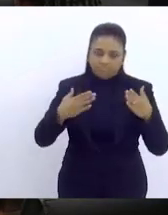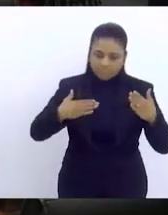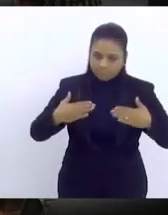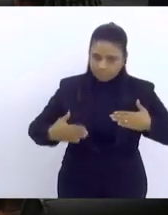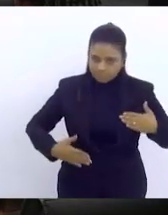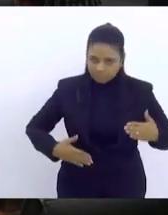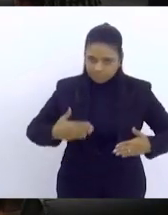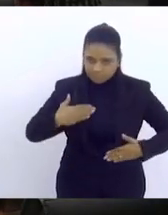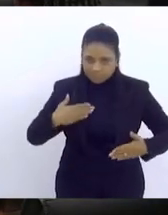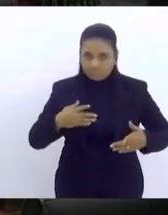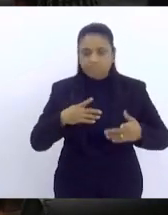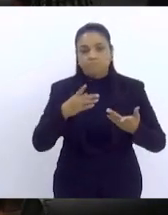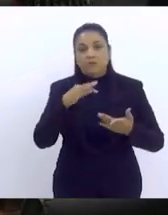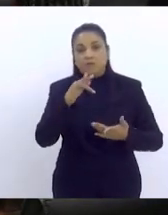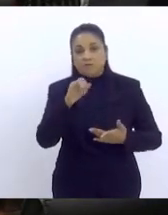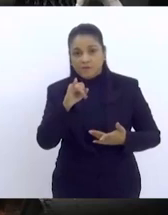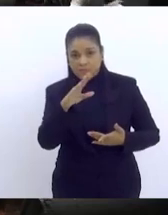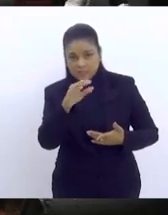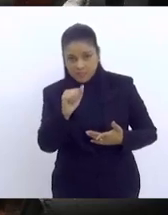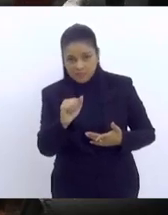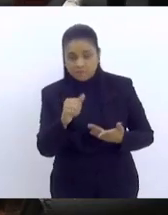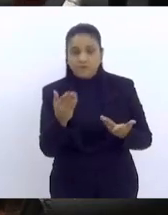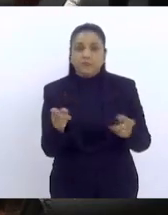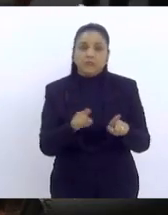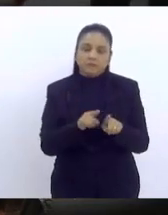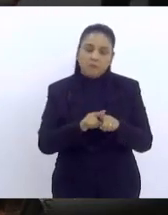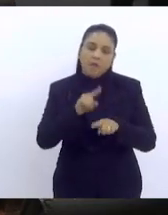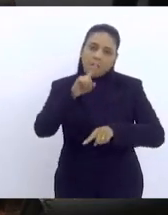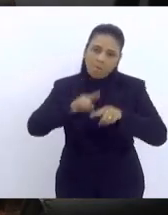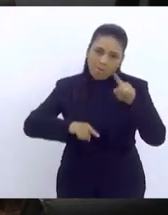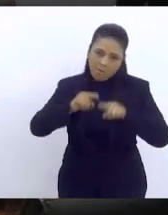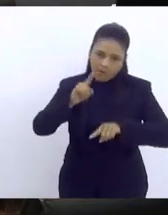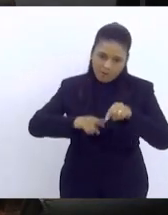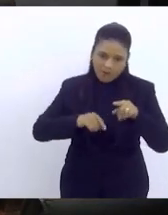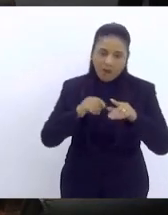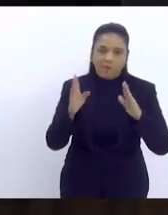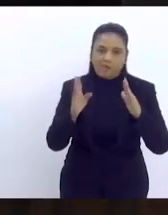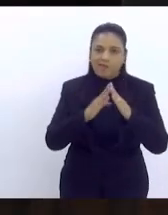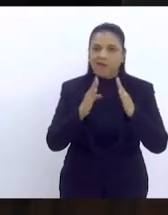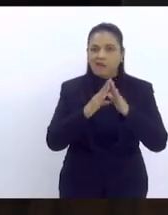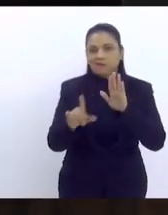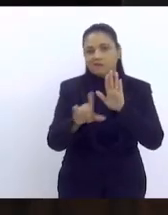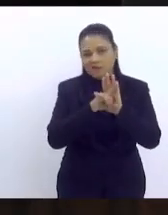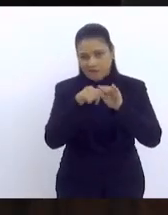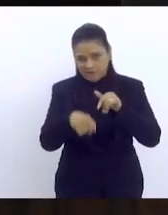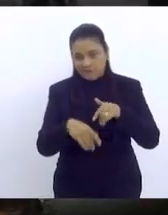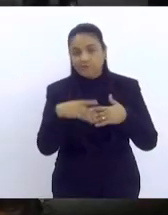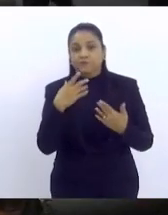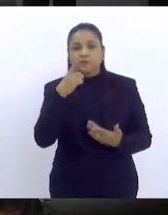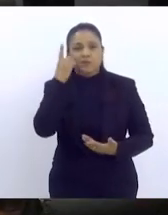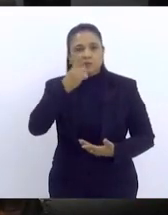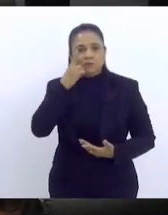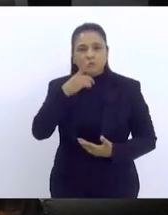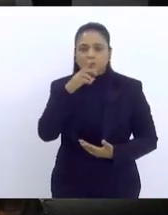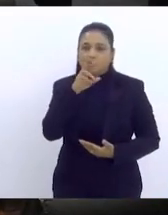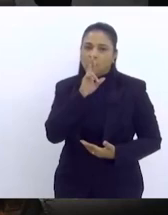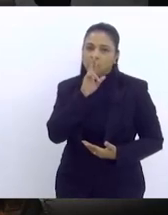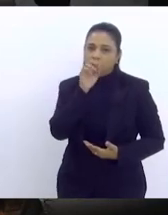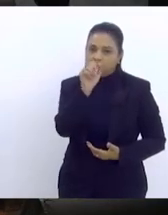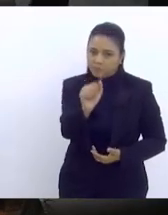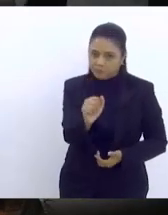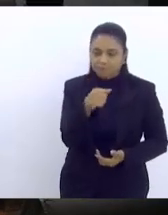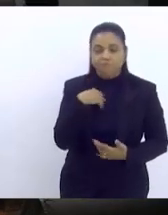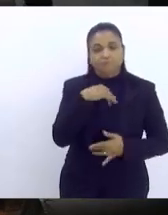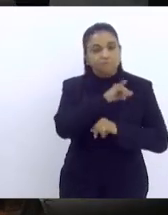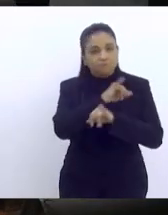assim como o patrimônio material dessa casa de lixo Deputado Rodrigo Amorim com brevidade serei muito